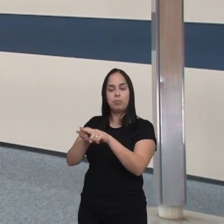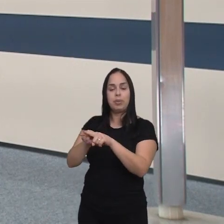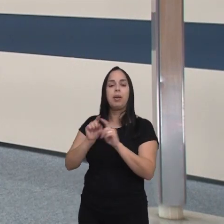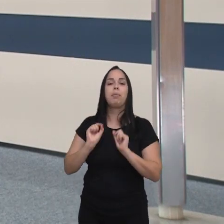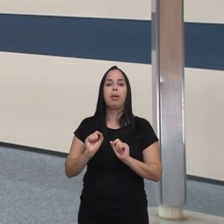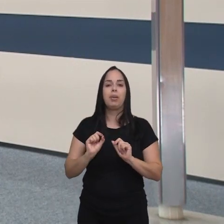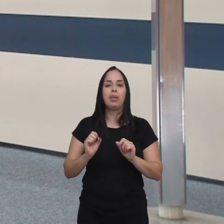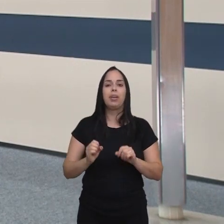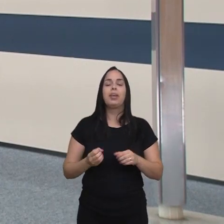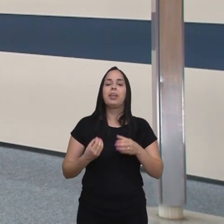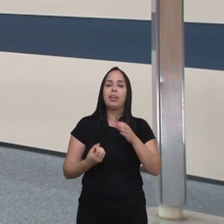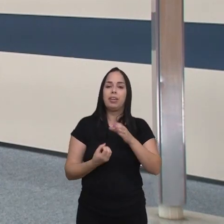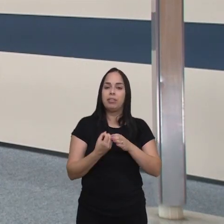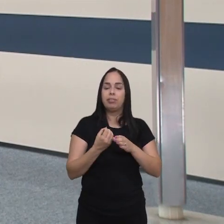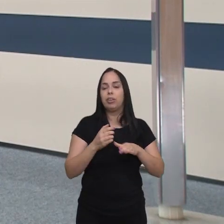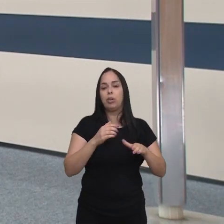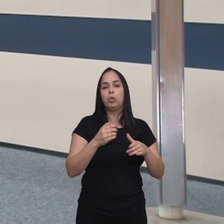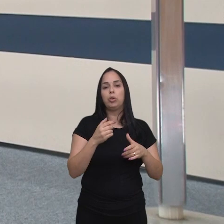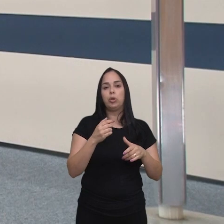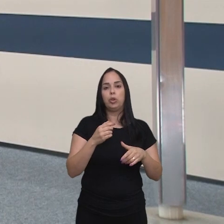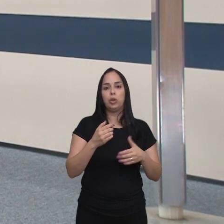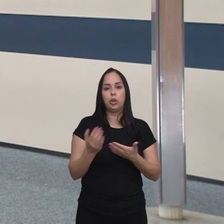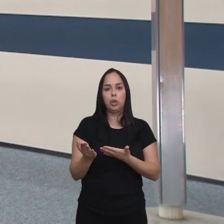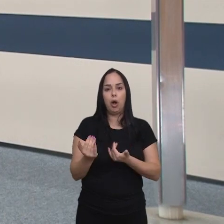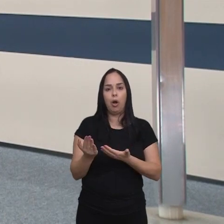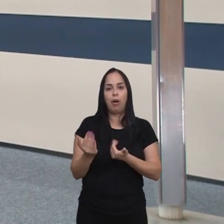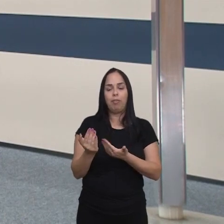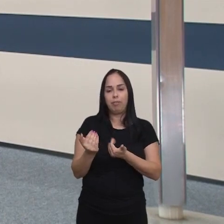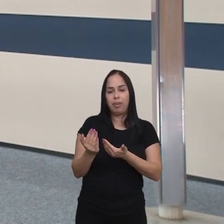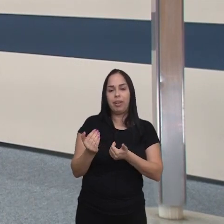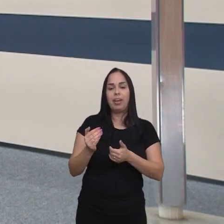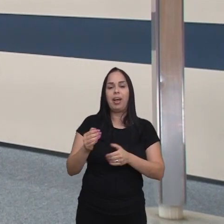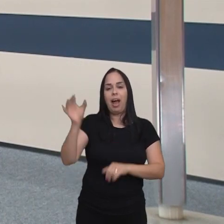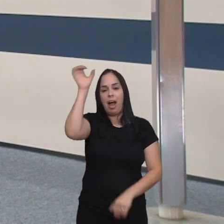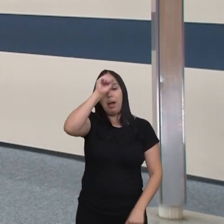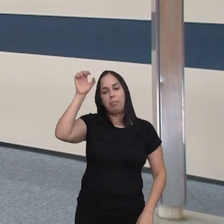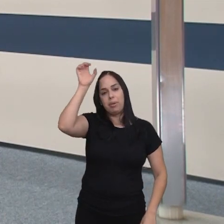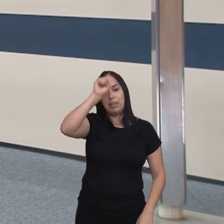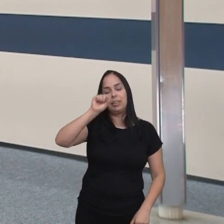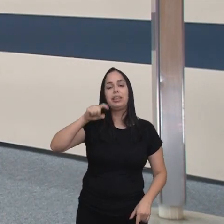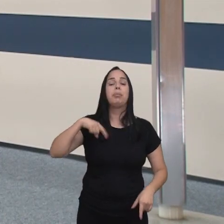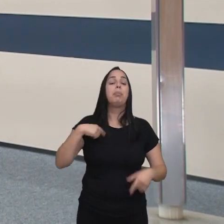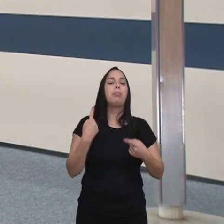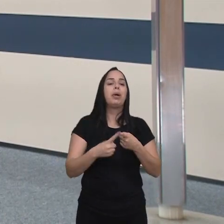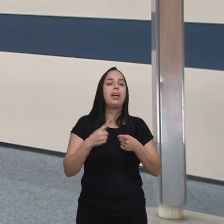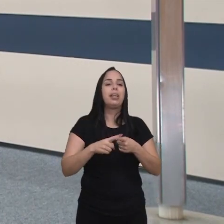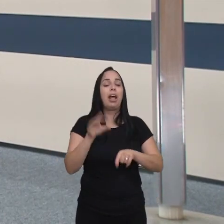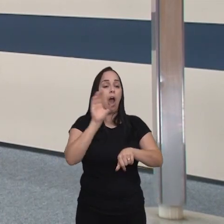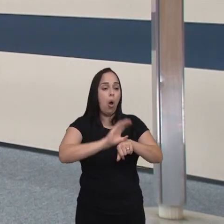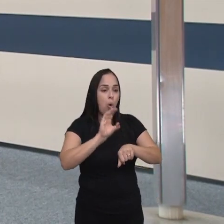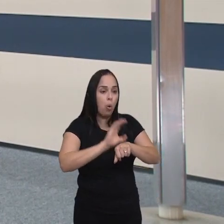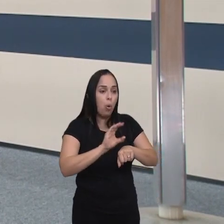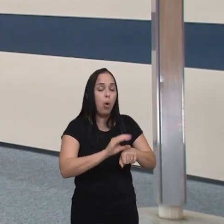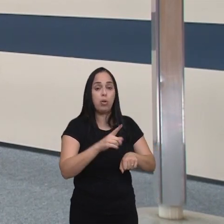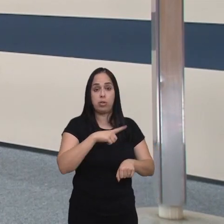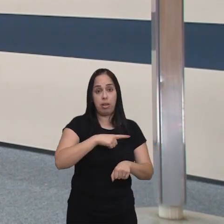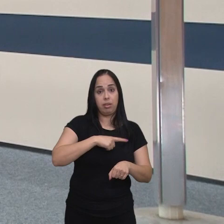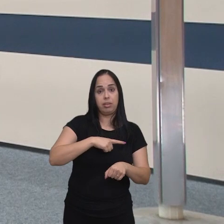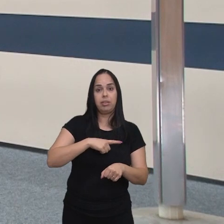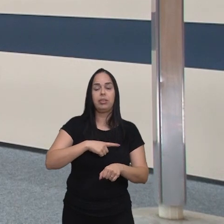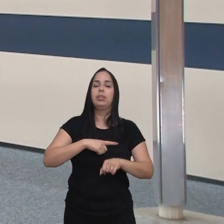para que a gente tenha implementado o Jovem Aprendiz, porque aí os adolescentes vão ter uma qualificação, vão ter